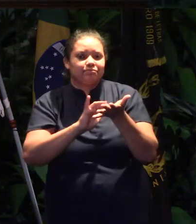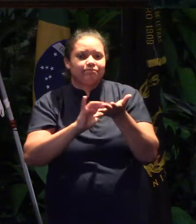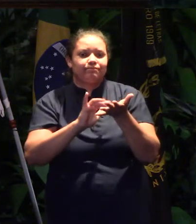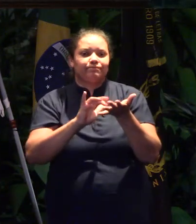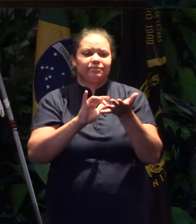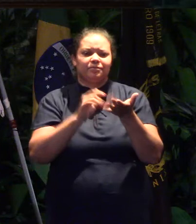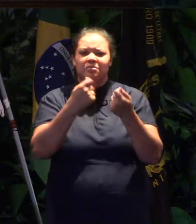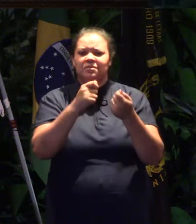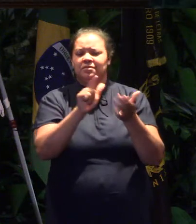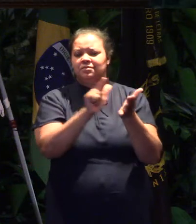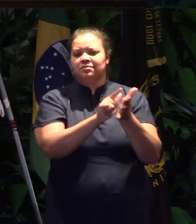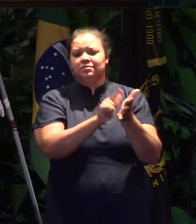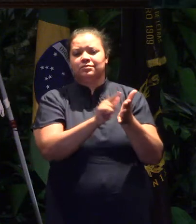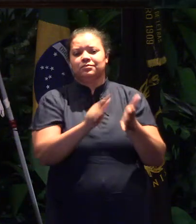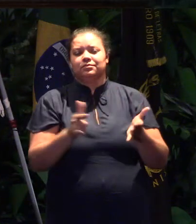o papel.